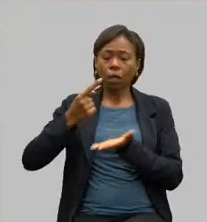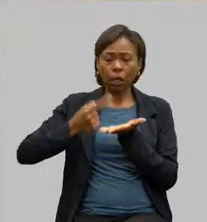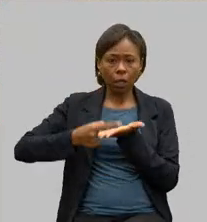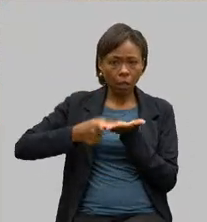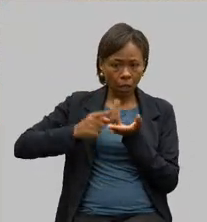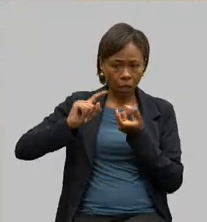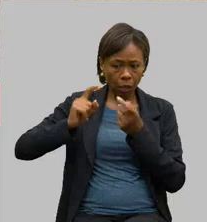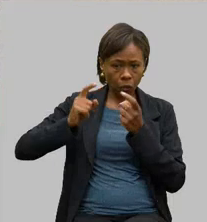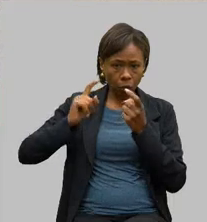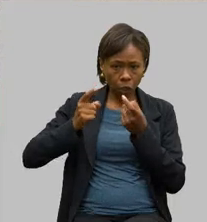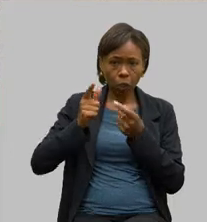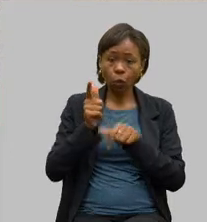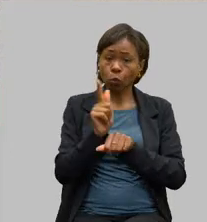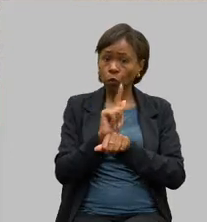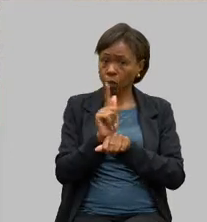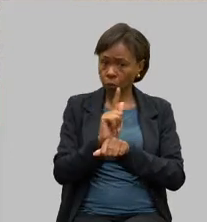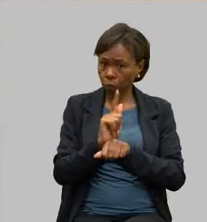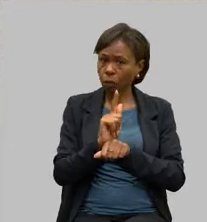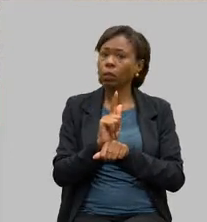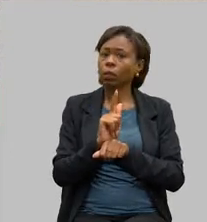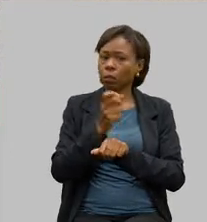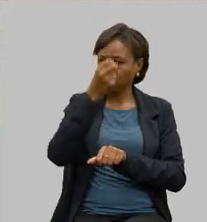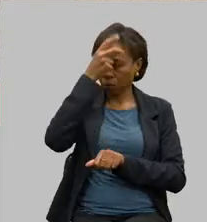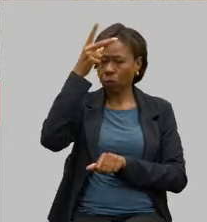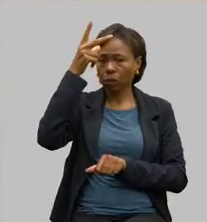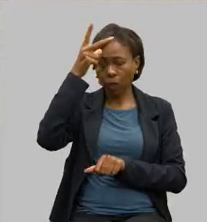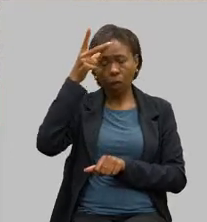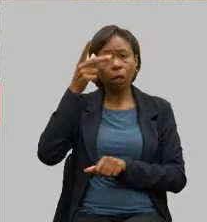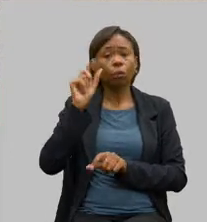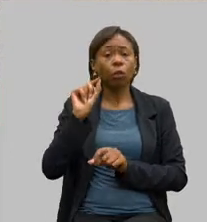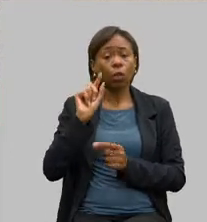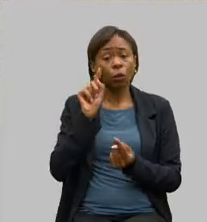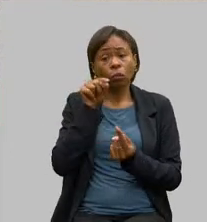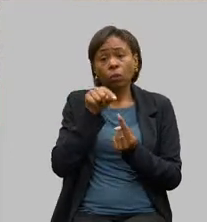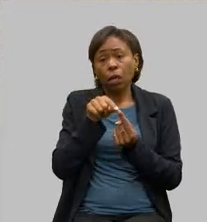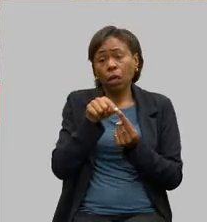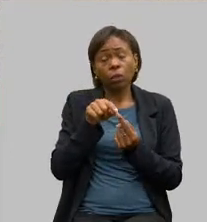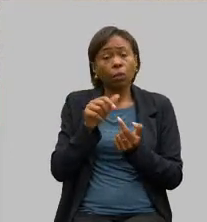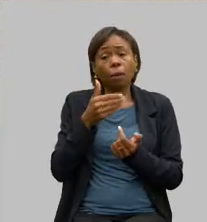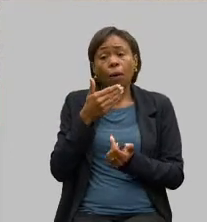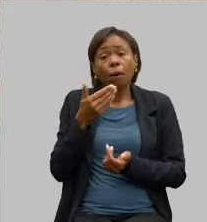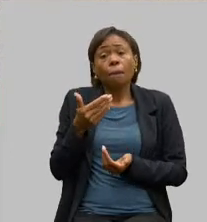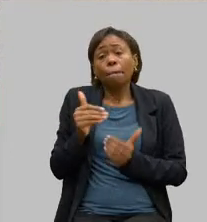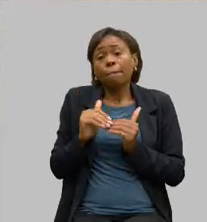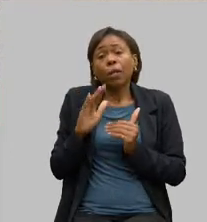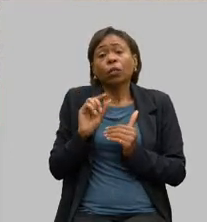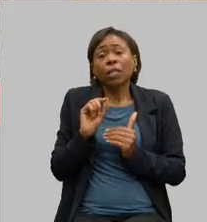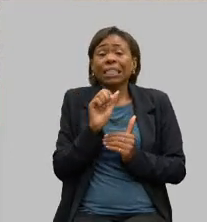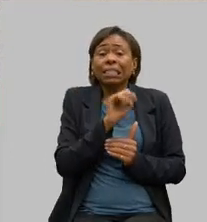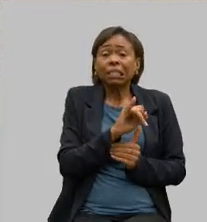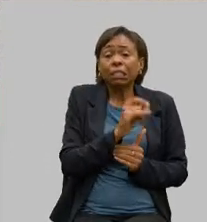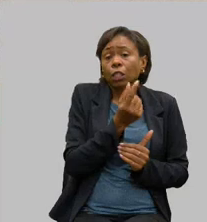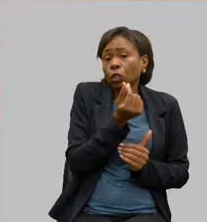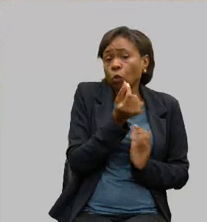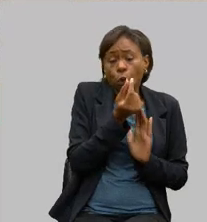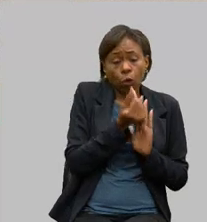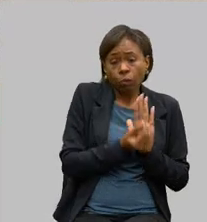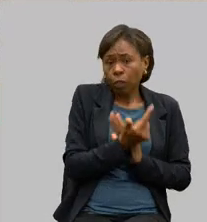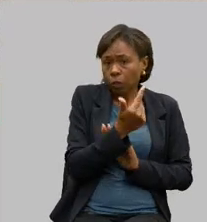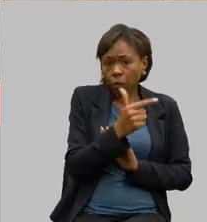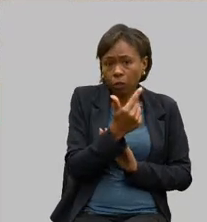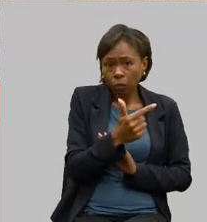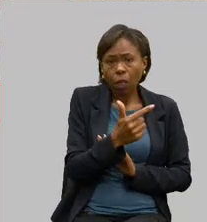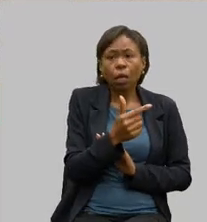é a gente reforçar a necessidade também que o município que mesmo que não tenha orçamento mas que aproveite bem o orçamento que tá chegando das né dos